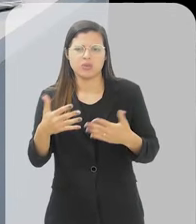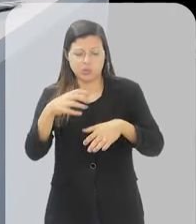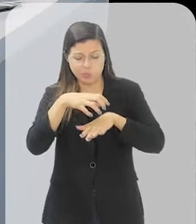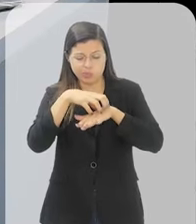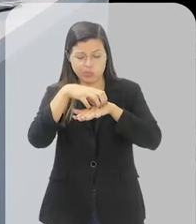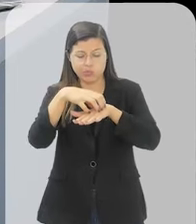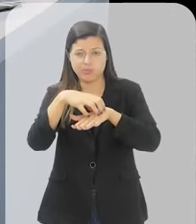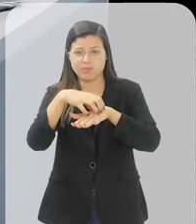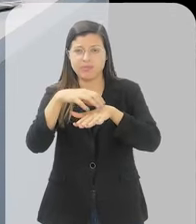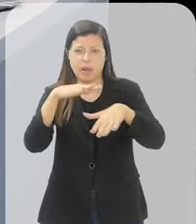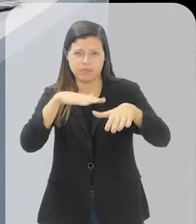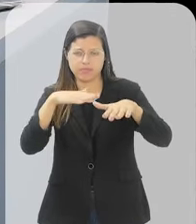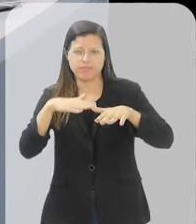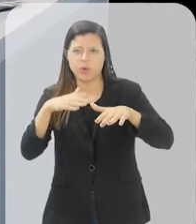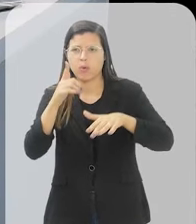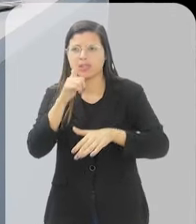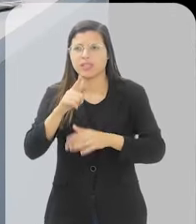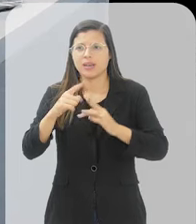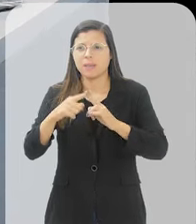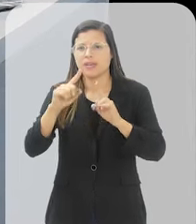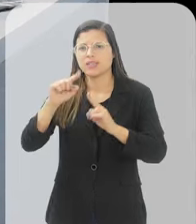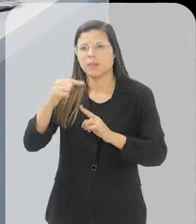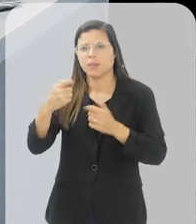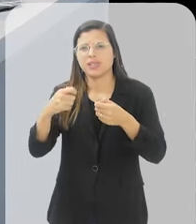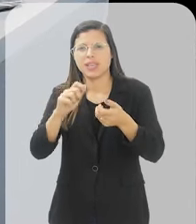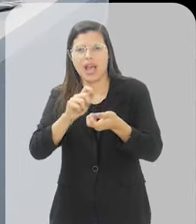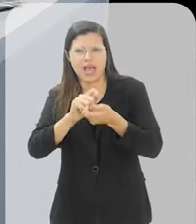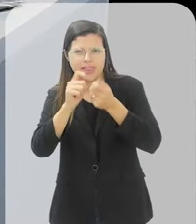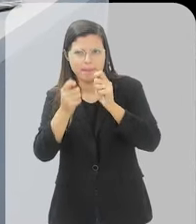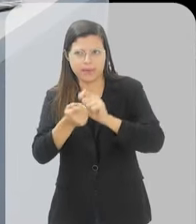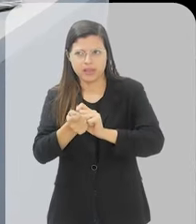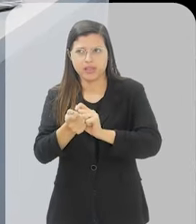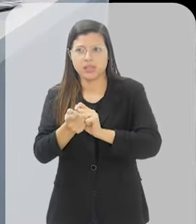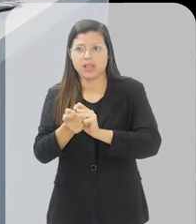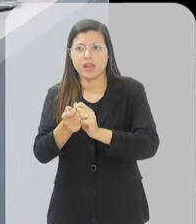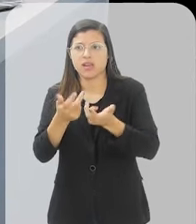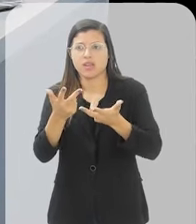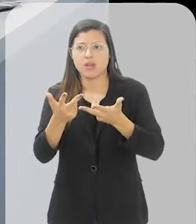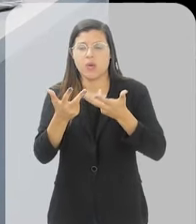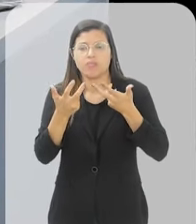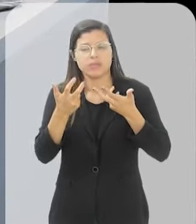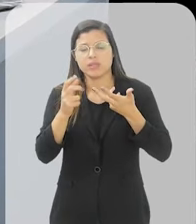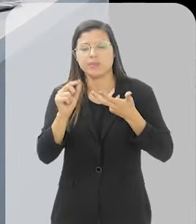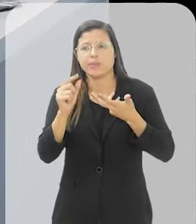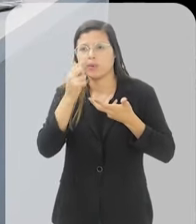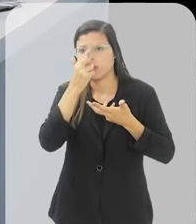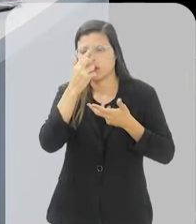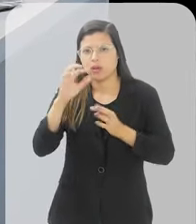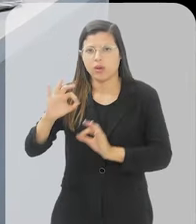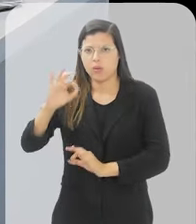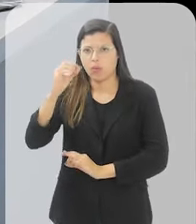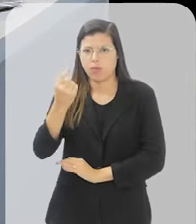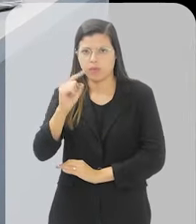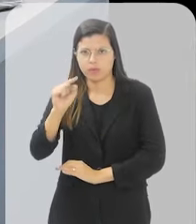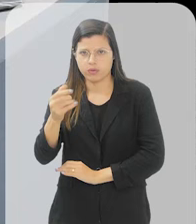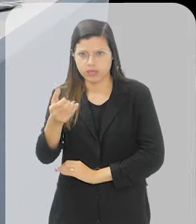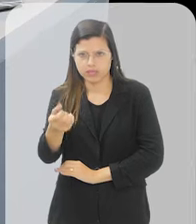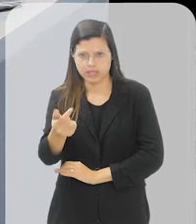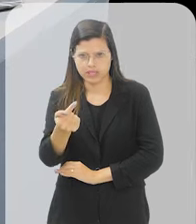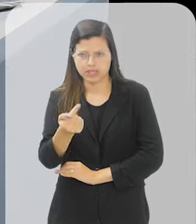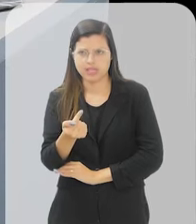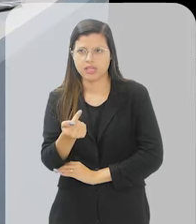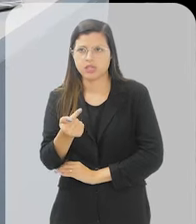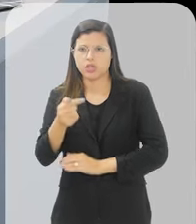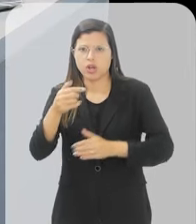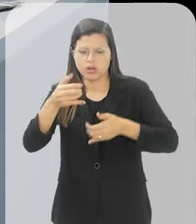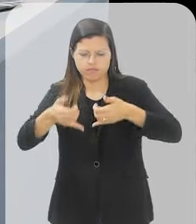até suporta, mas. Depois, se você quiser usar, você tem que ficar fazendo adaptações. Então, eu vejo da seguinte teoria. Eu tenho